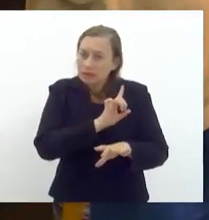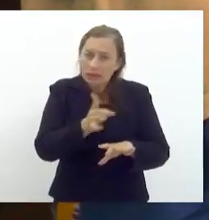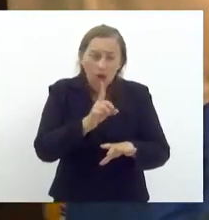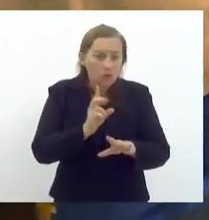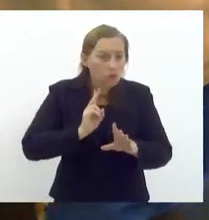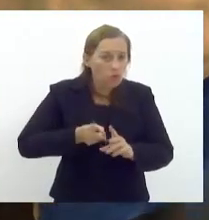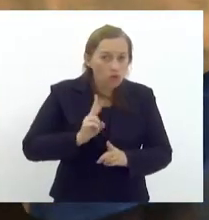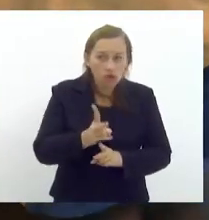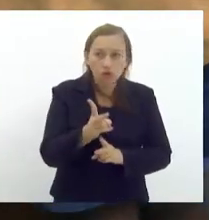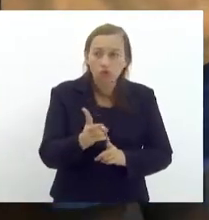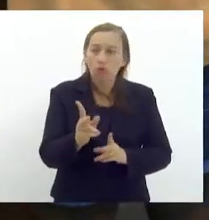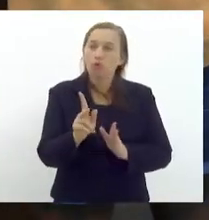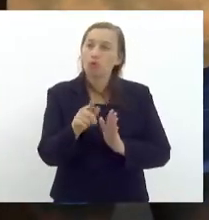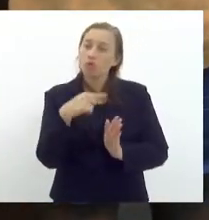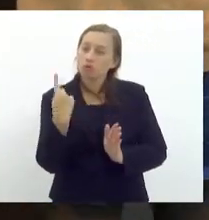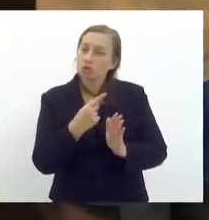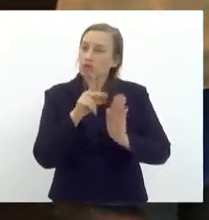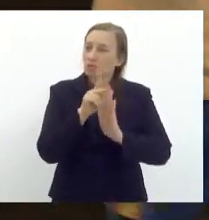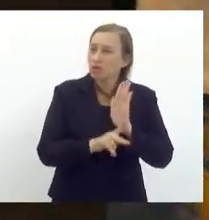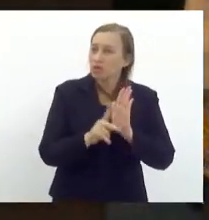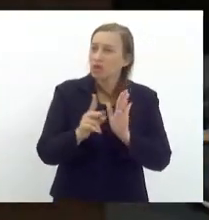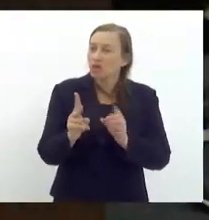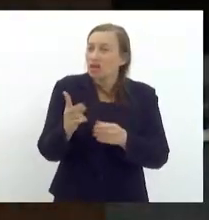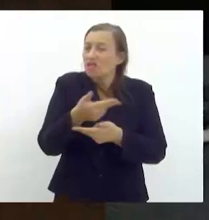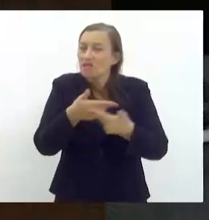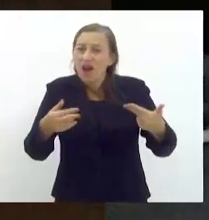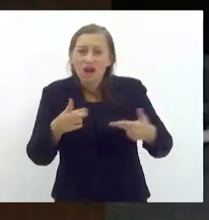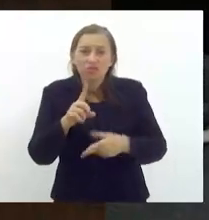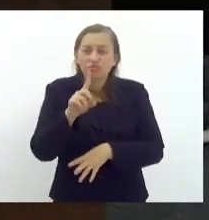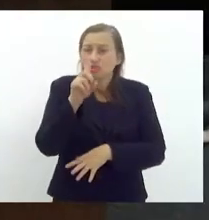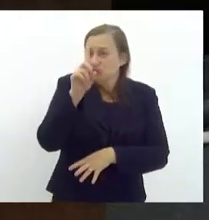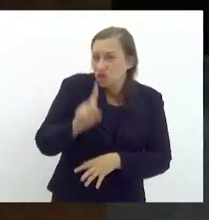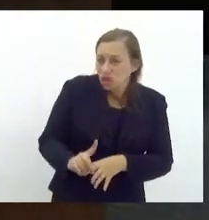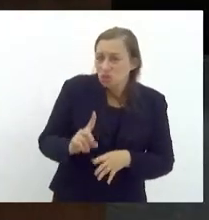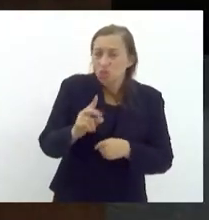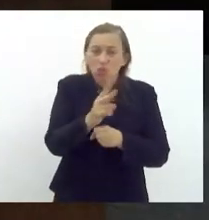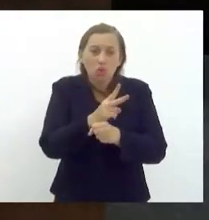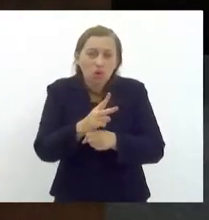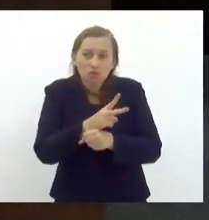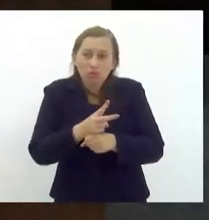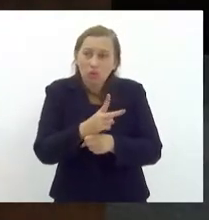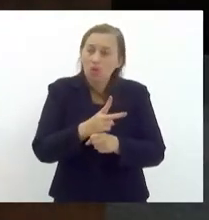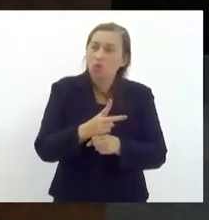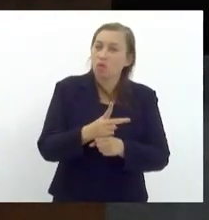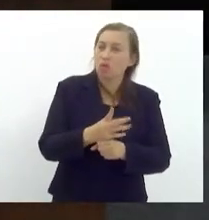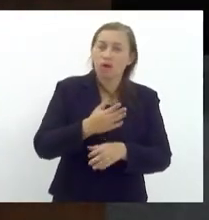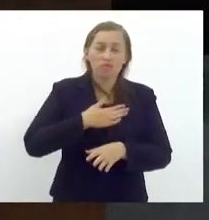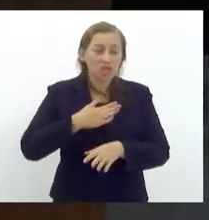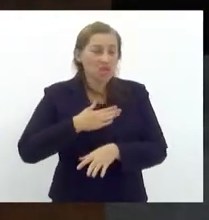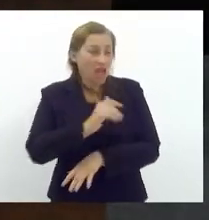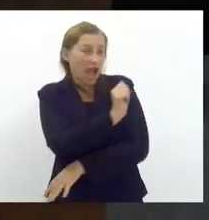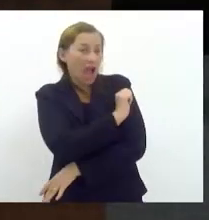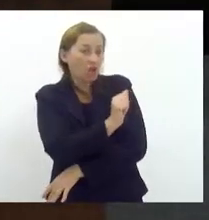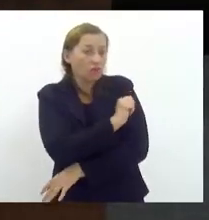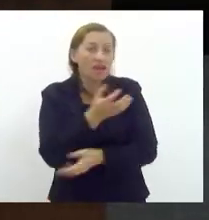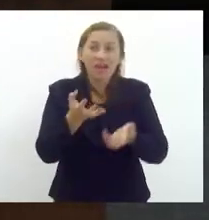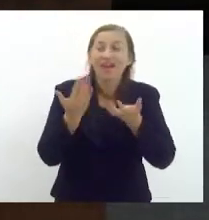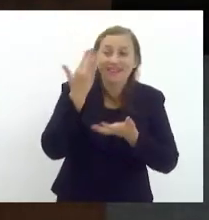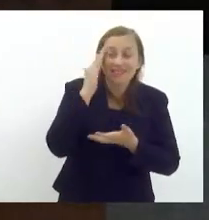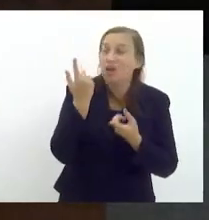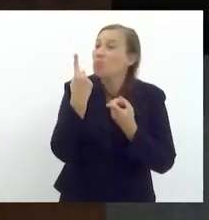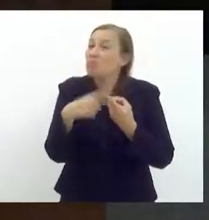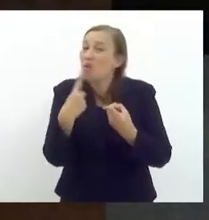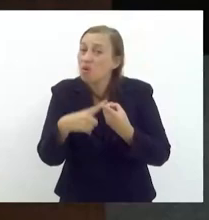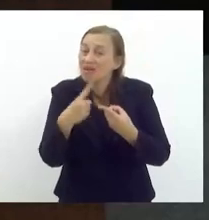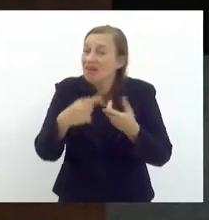continuidade ao nosso projeto torcendo procurado por diretora Estou sendo procurado por estudantes todo mundo querendo entender o